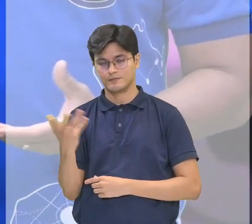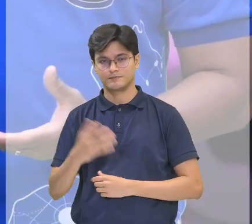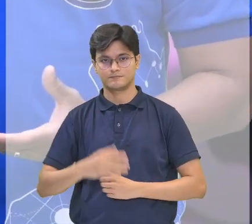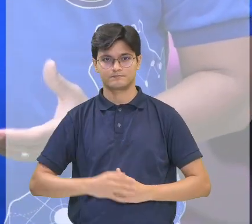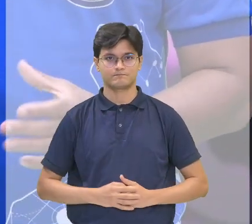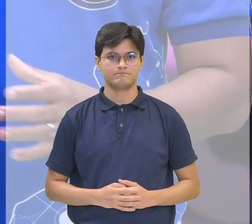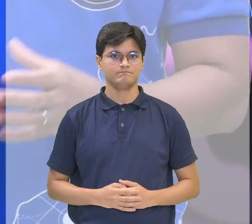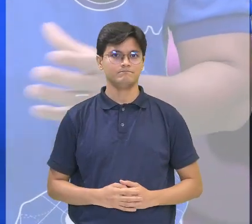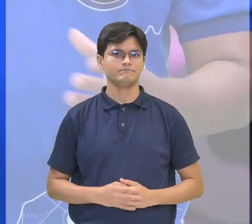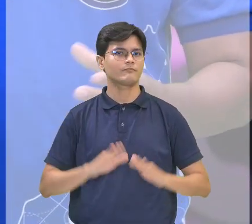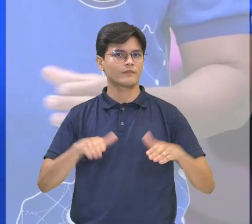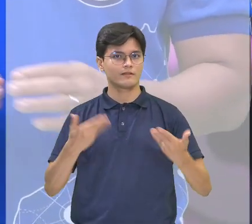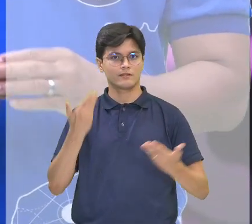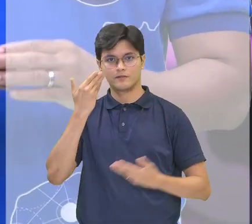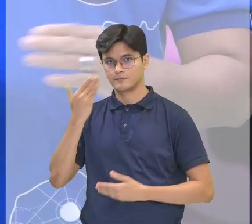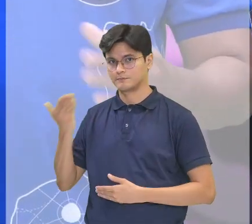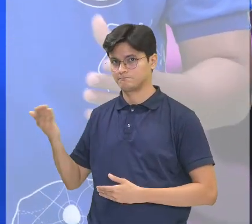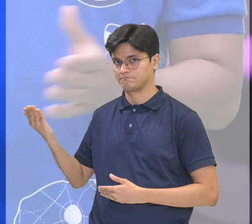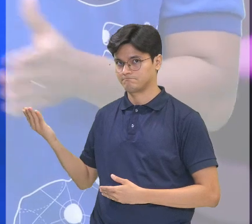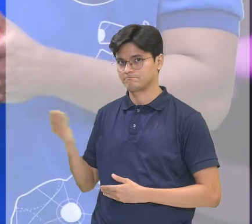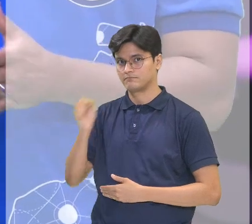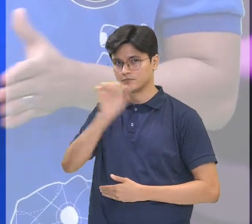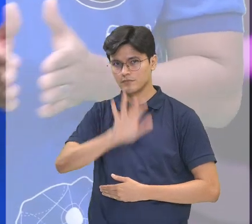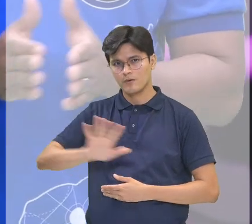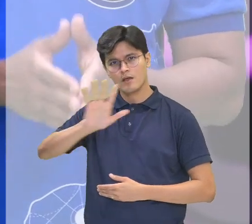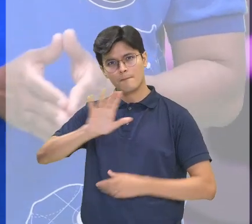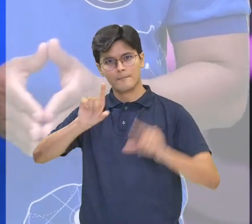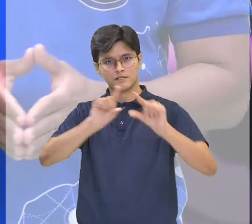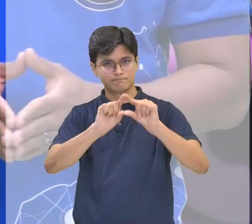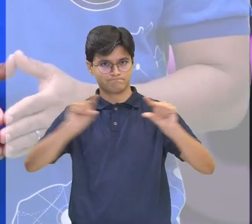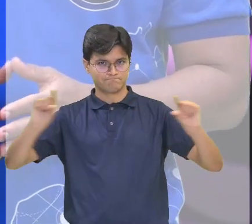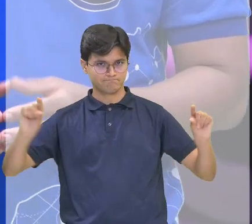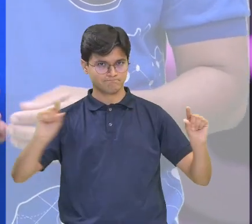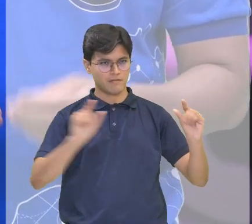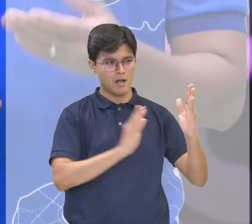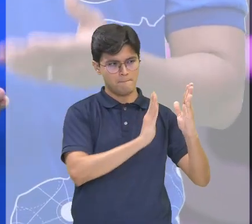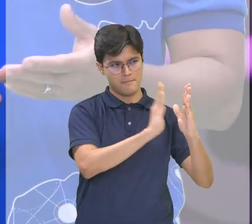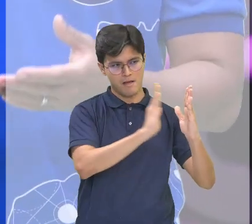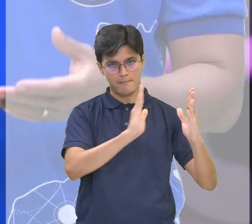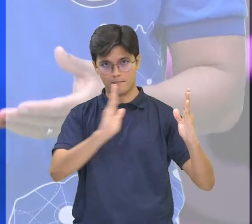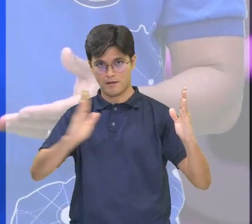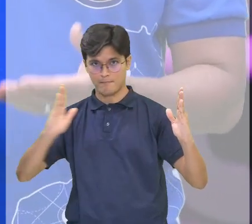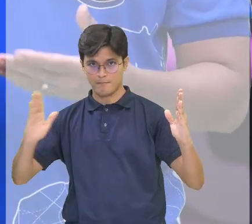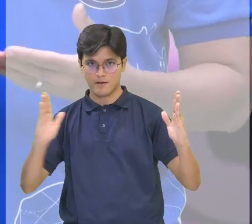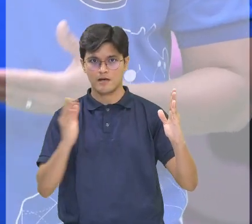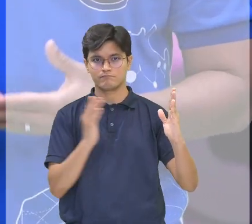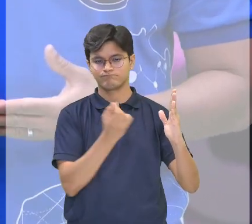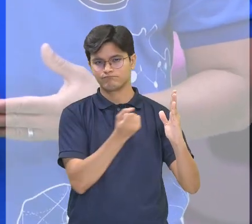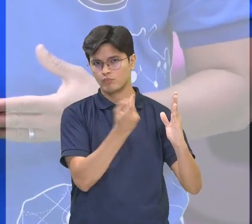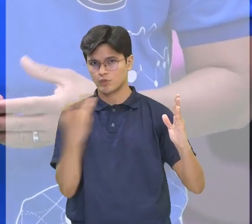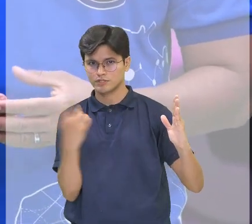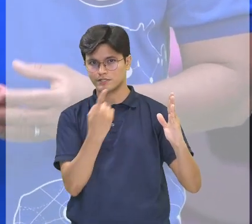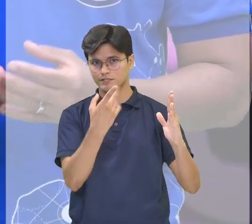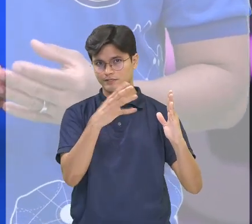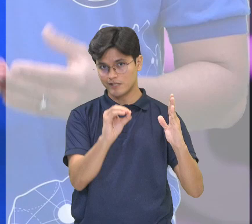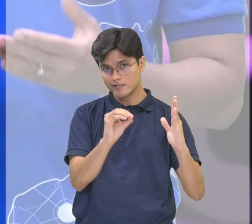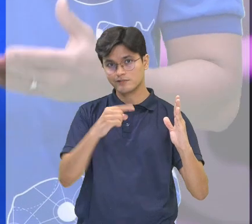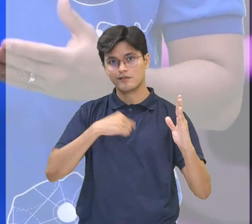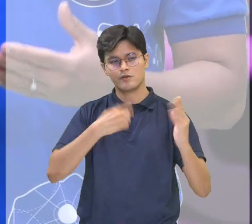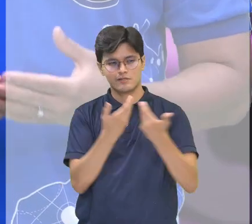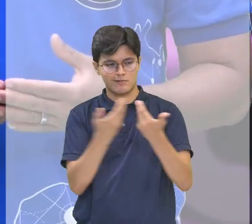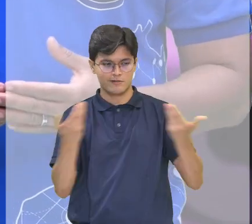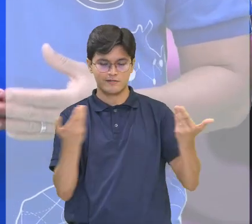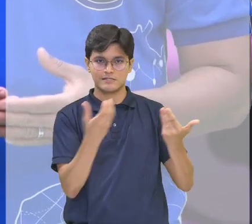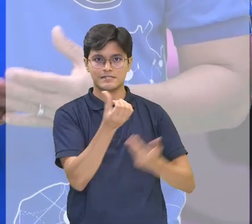Pois bem, aqui ao meu lado eu tenho uma barra, né? E essa barra eu dividi em 10 pedaços. E desses pedaços eu peguei 6. Então,